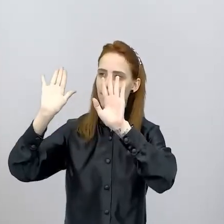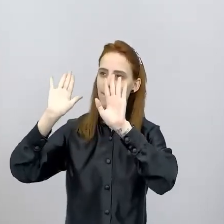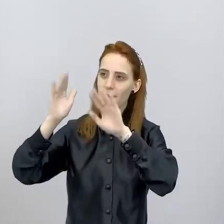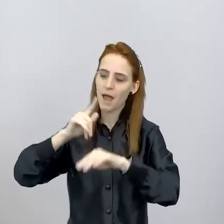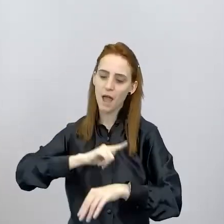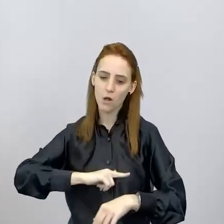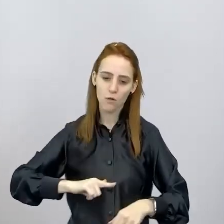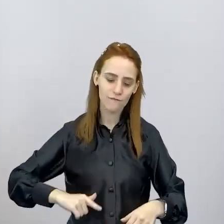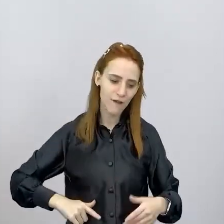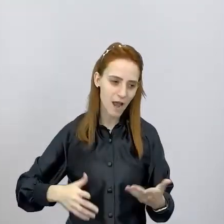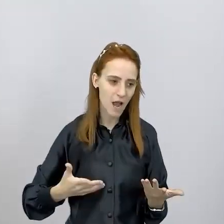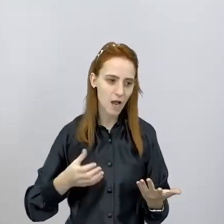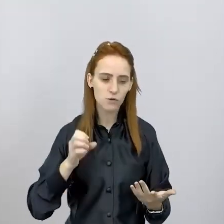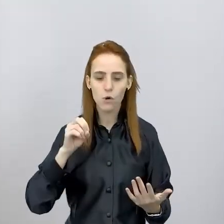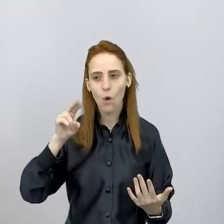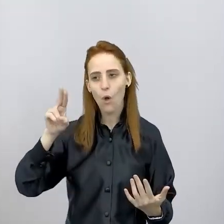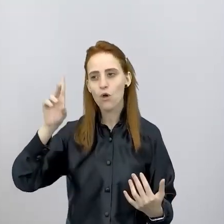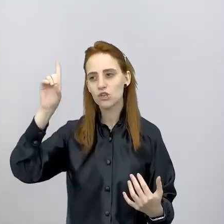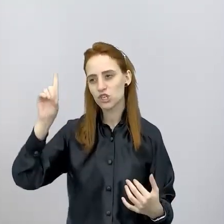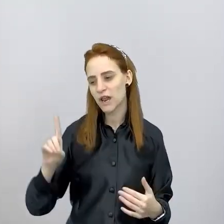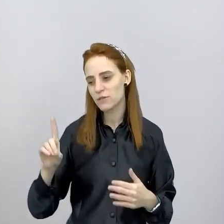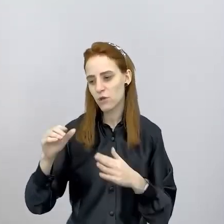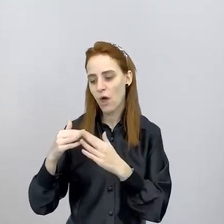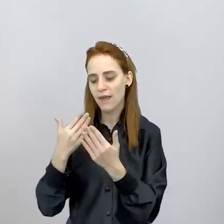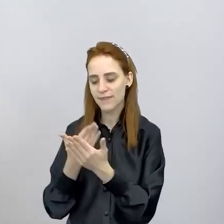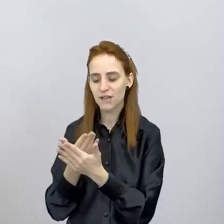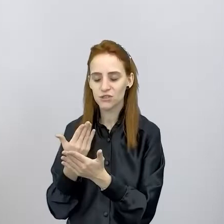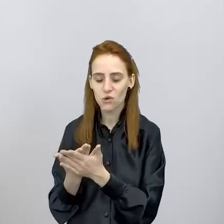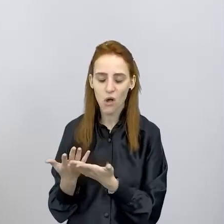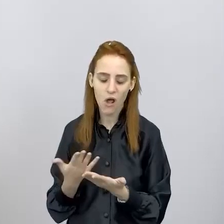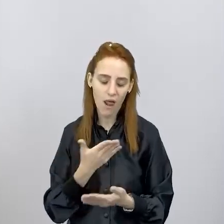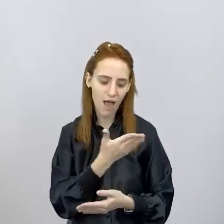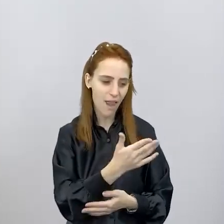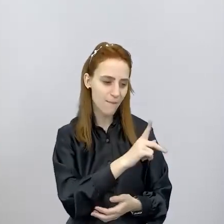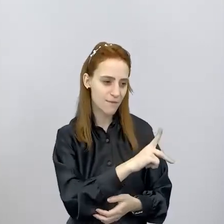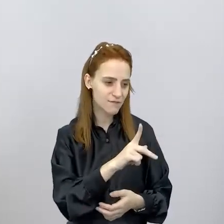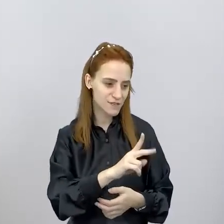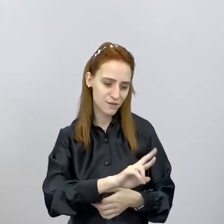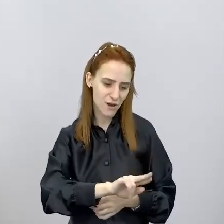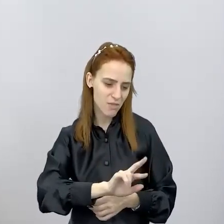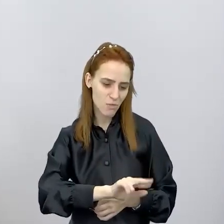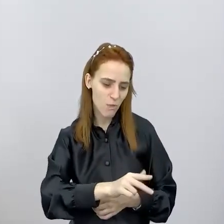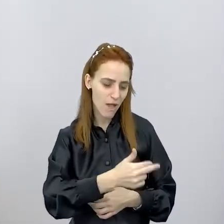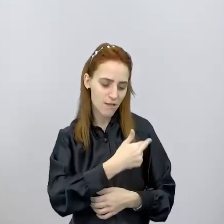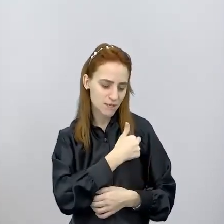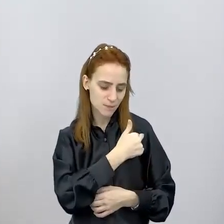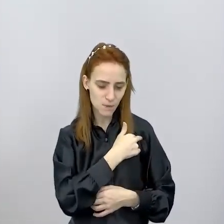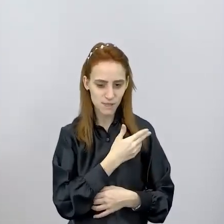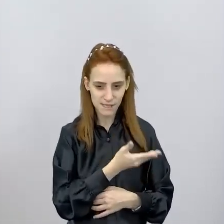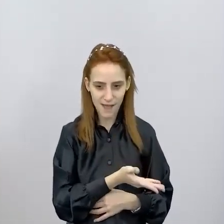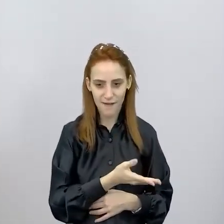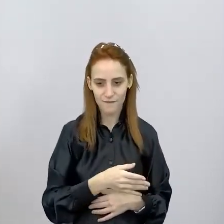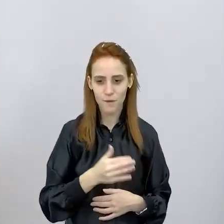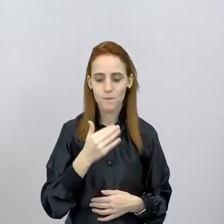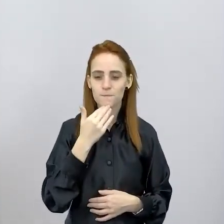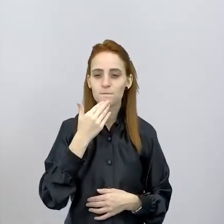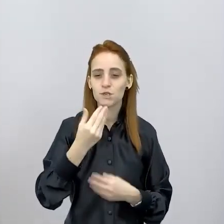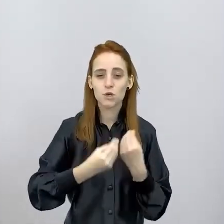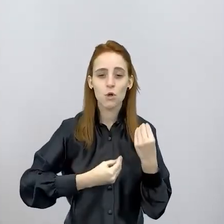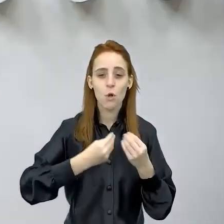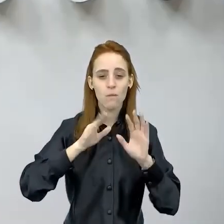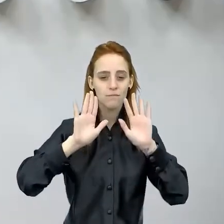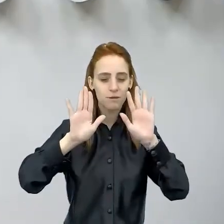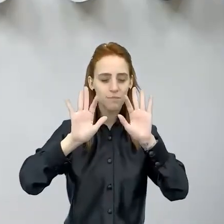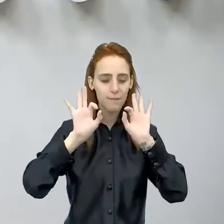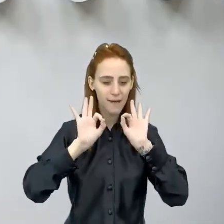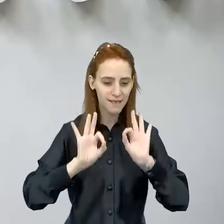não compete a professora. Saber para quem pedir, a quem se direcionar é fundamental. Certo? Muito